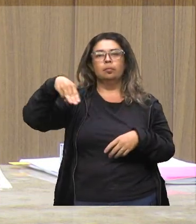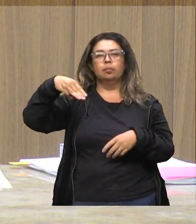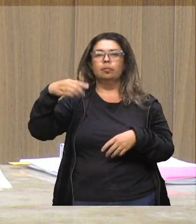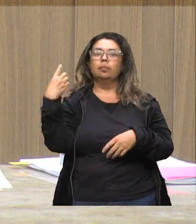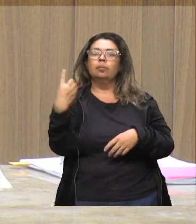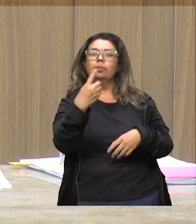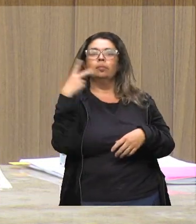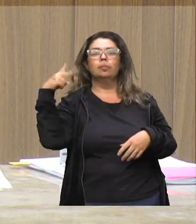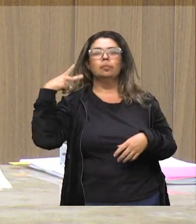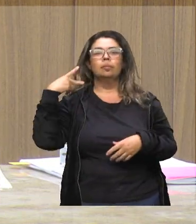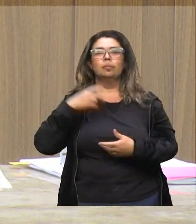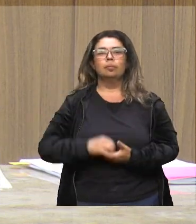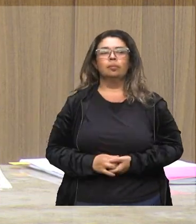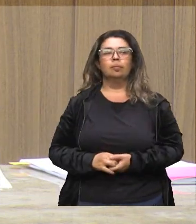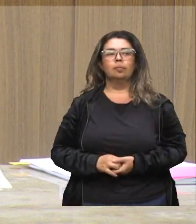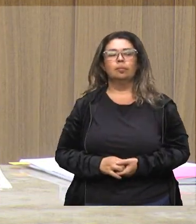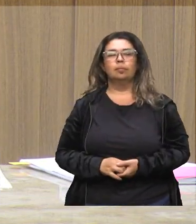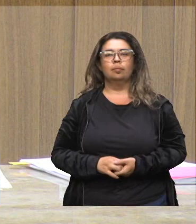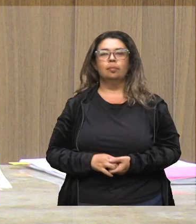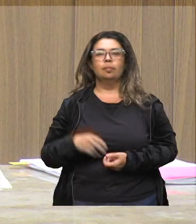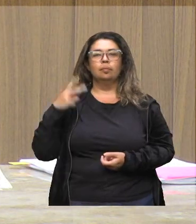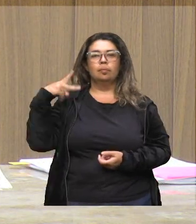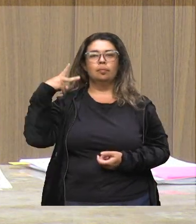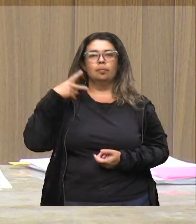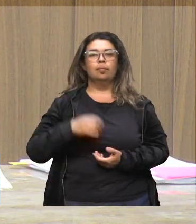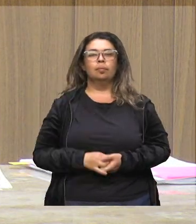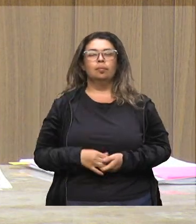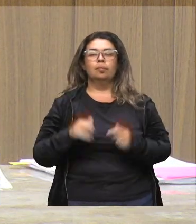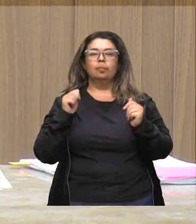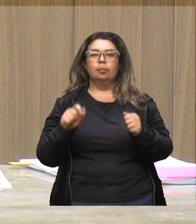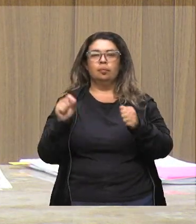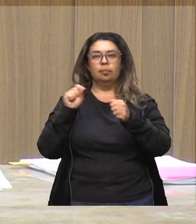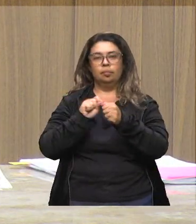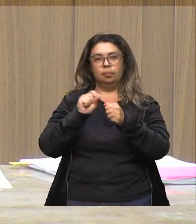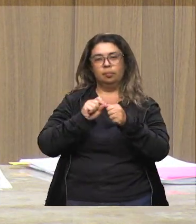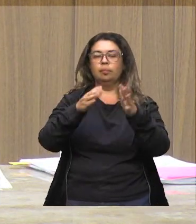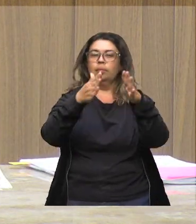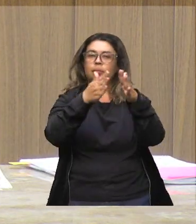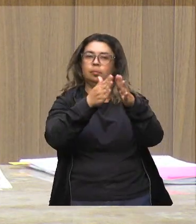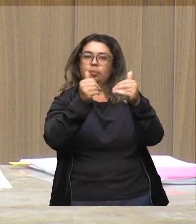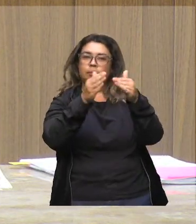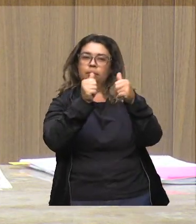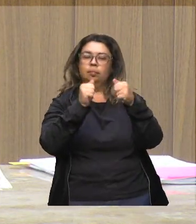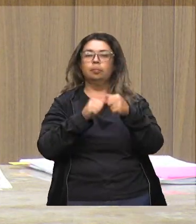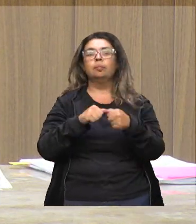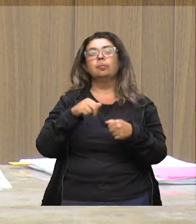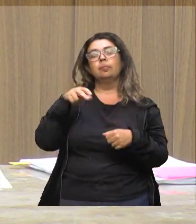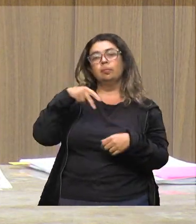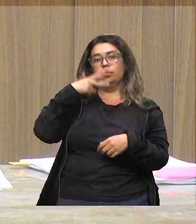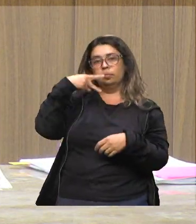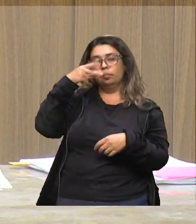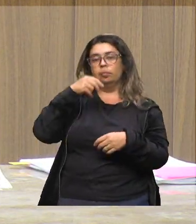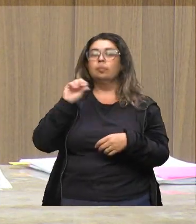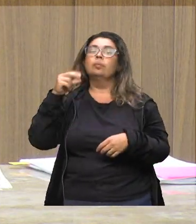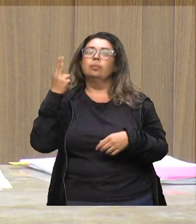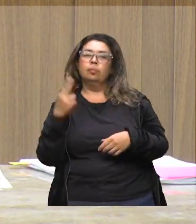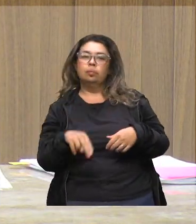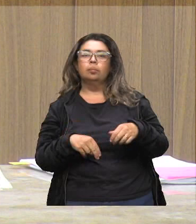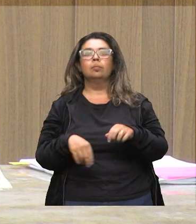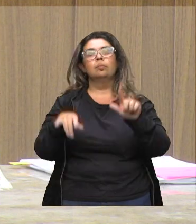cada vereador. Os senhores vereadores poderão se inscrever através do painel ou de forma